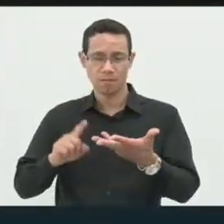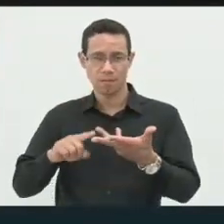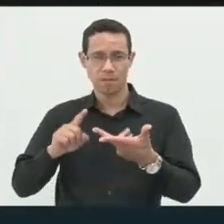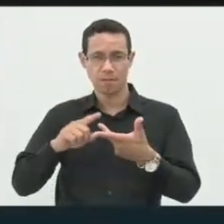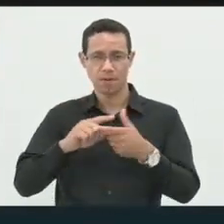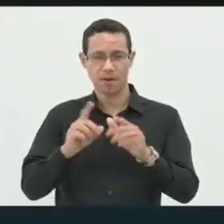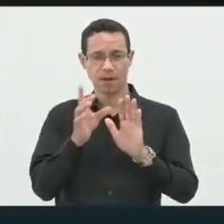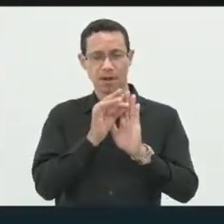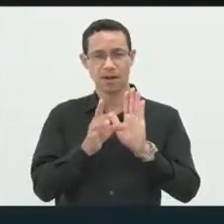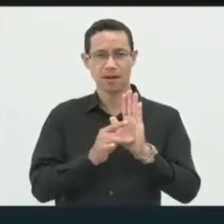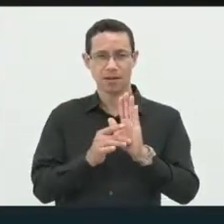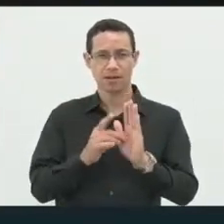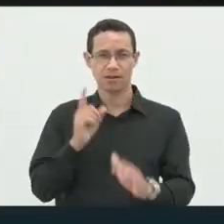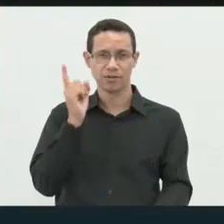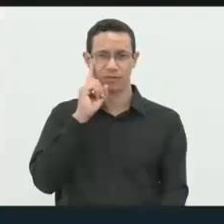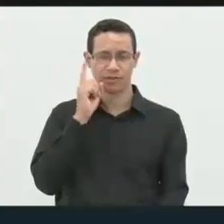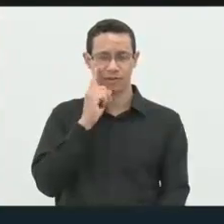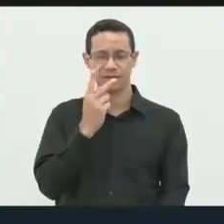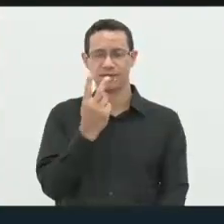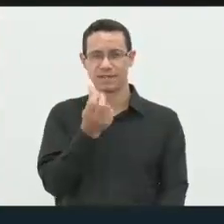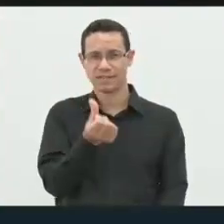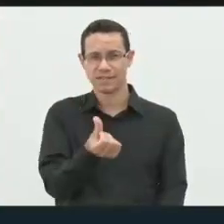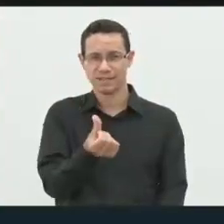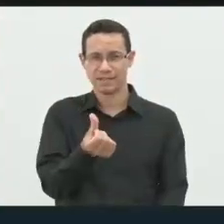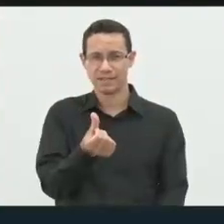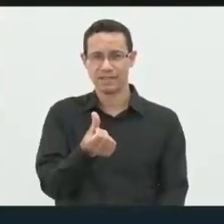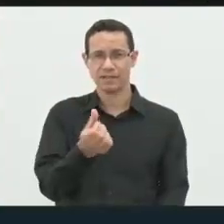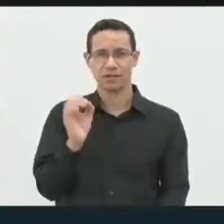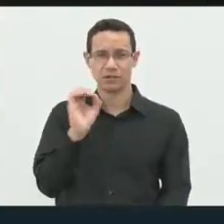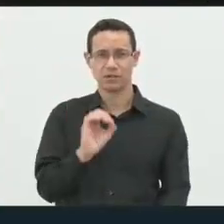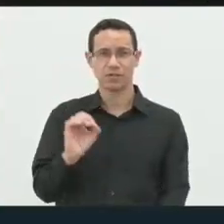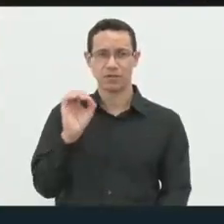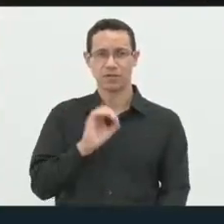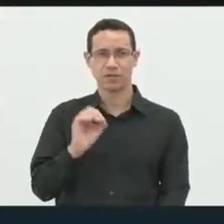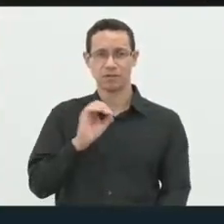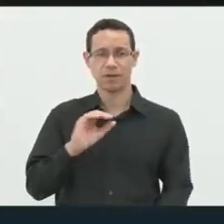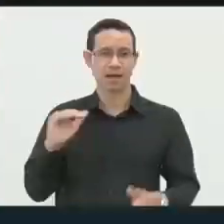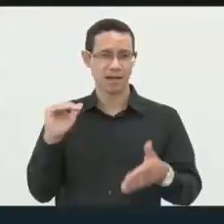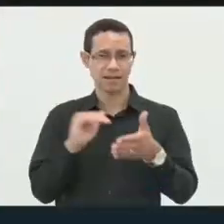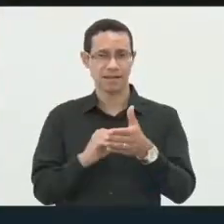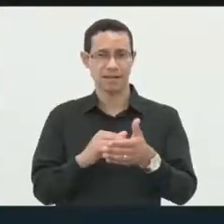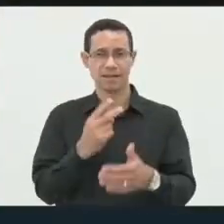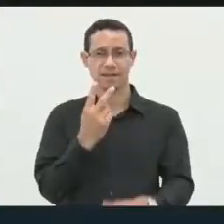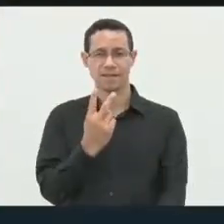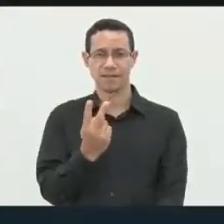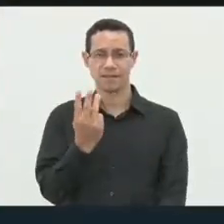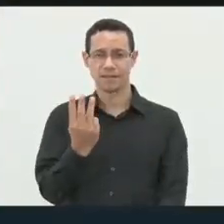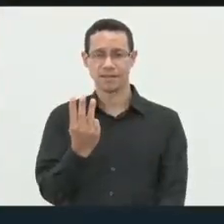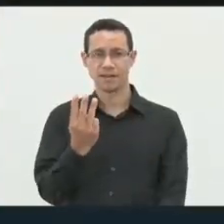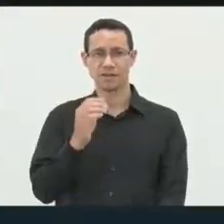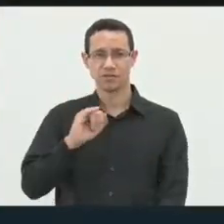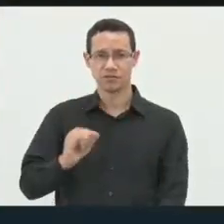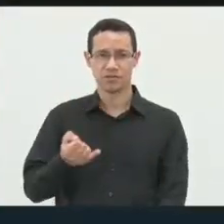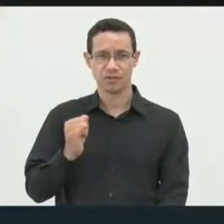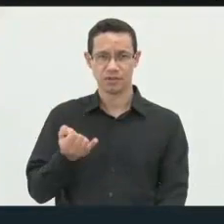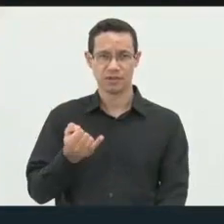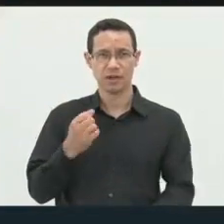audiências do dia 26/10 o prazo 23/01/2023